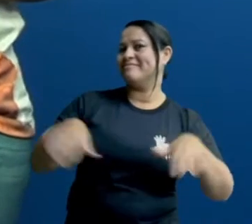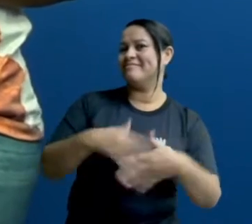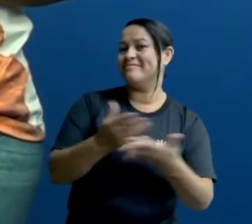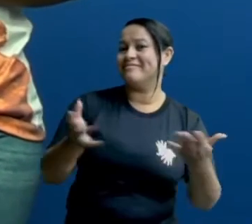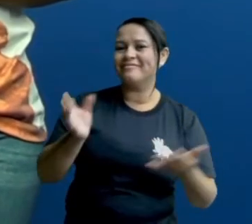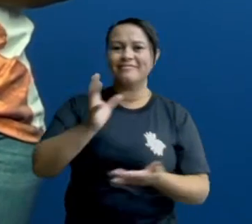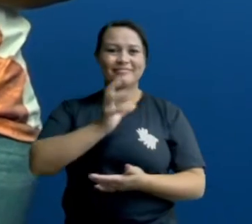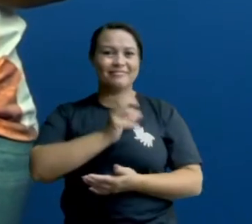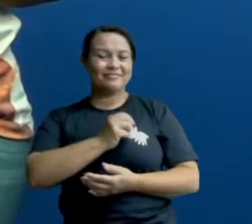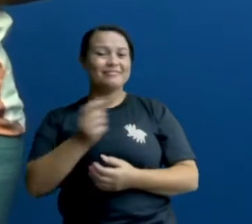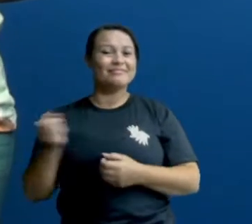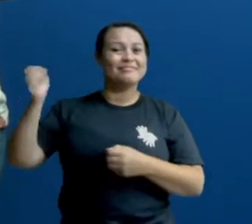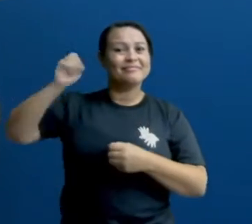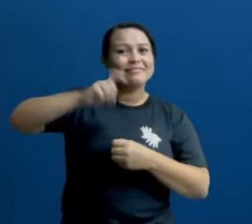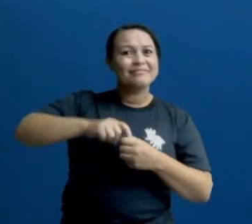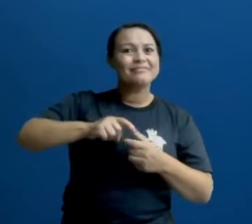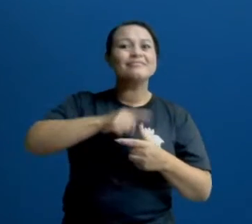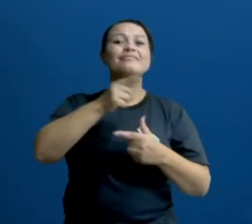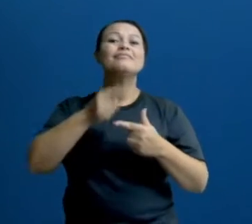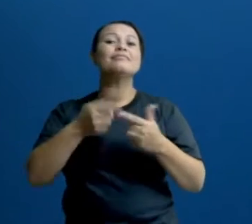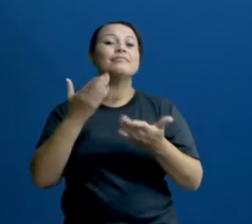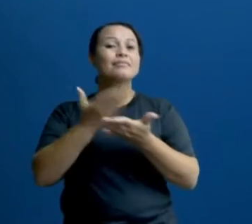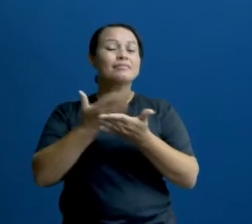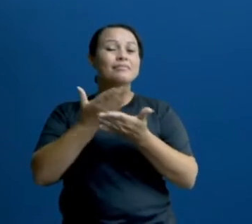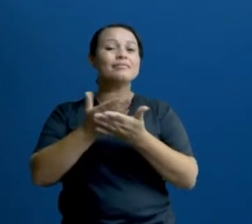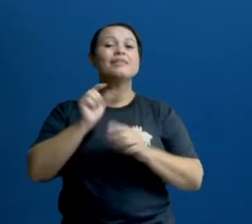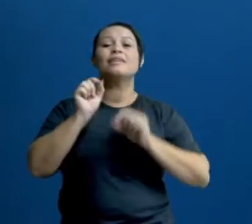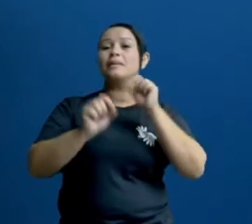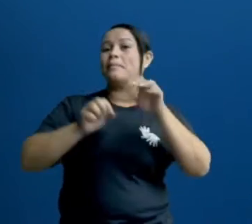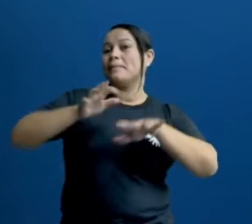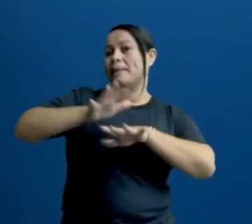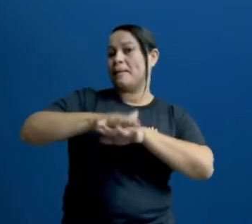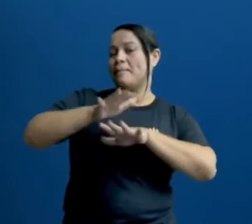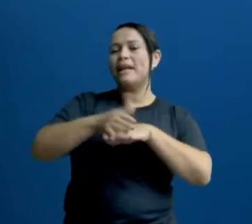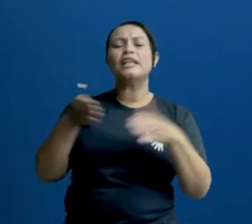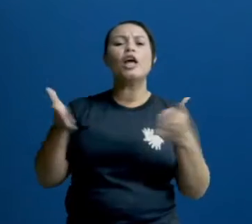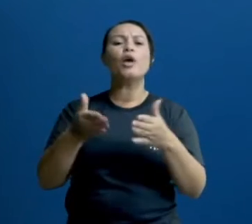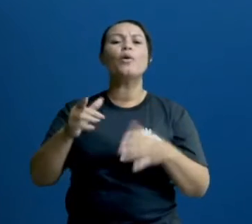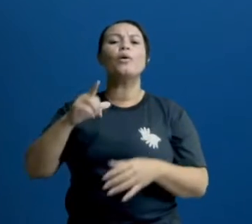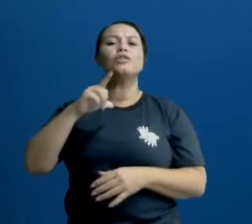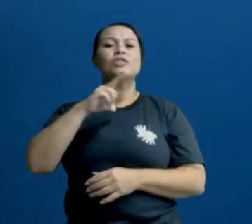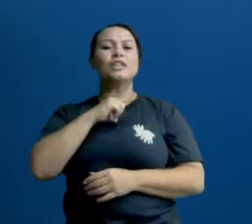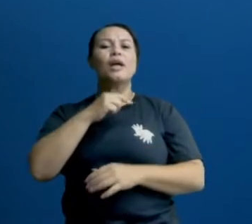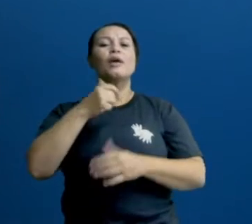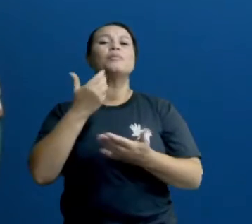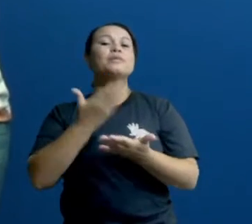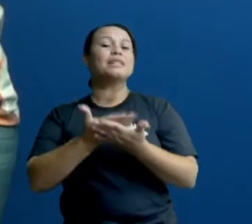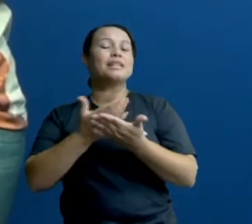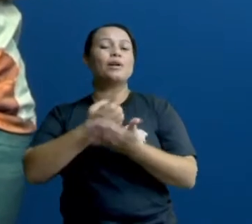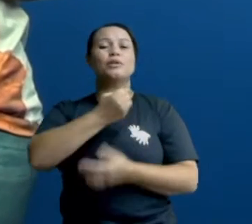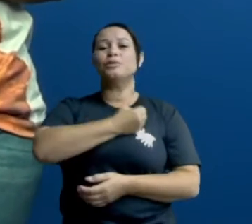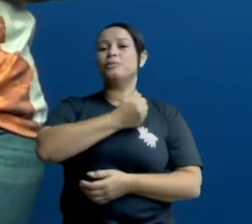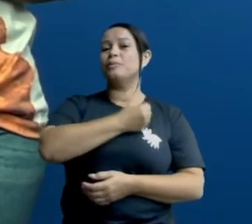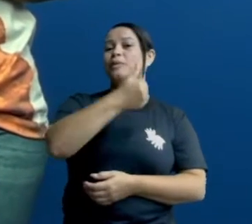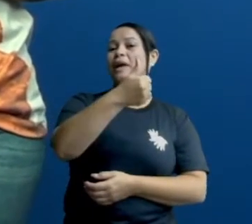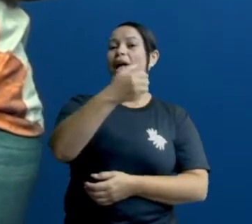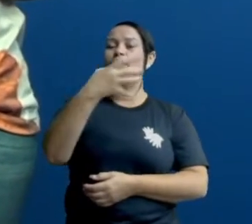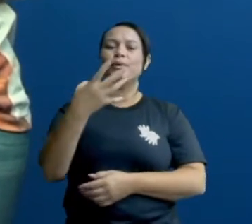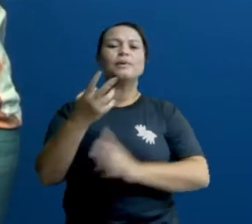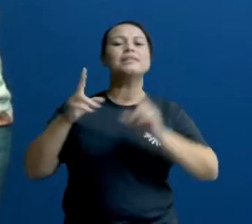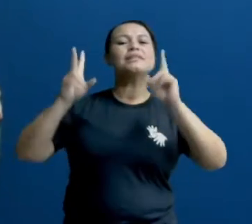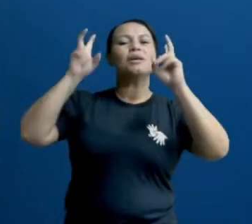meus amores, estamos de volta com mais uma aula de matemática. Hoje é a aula de número 14, nossa